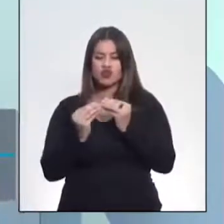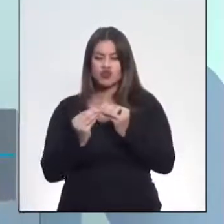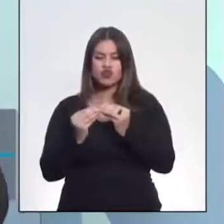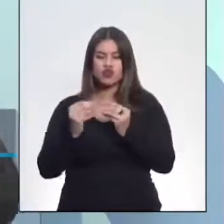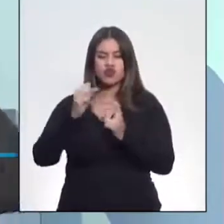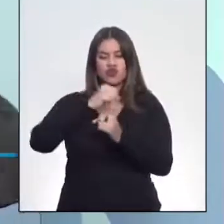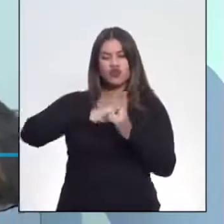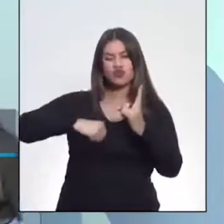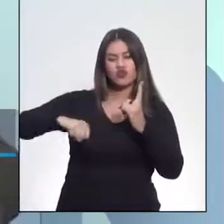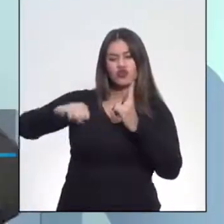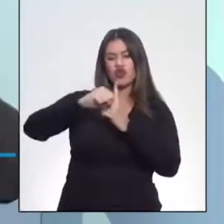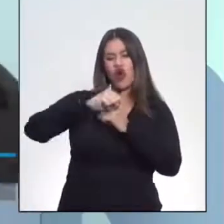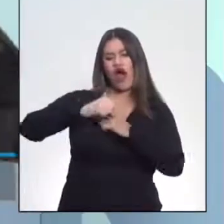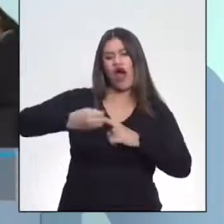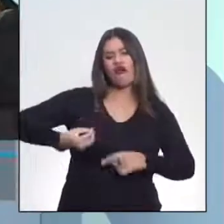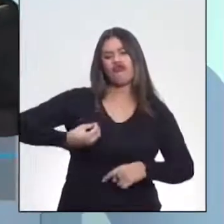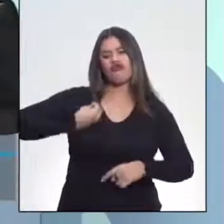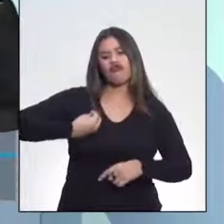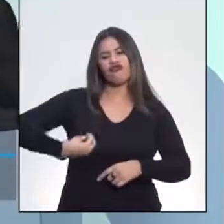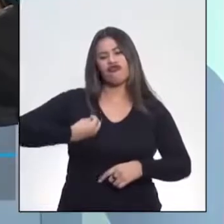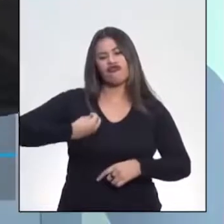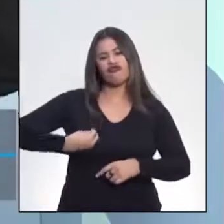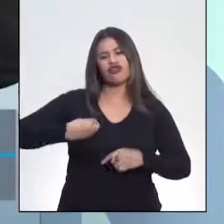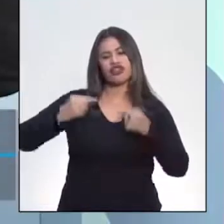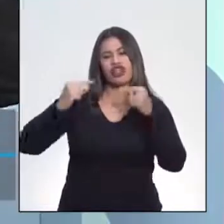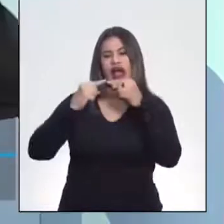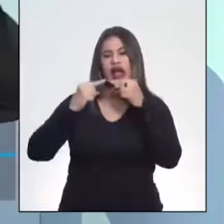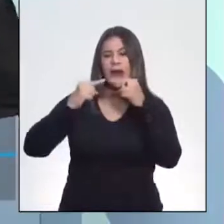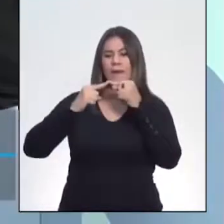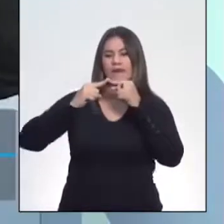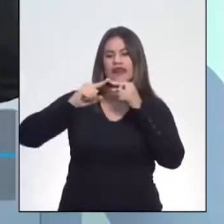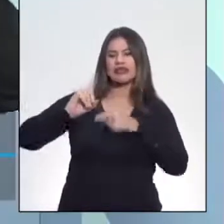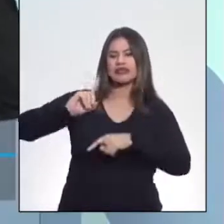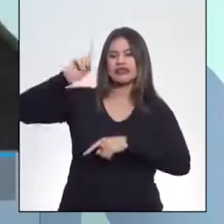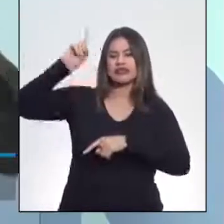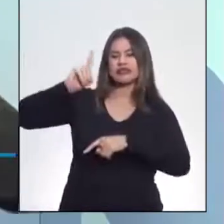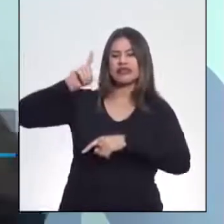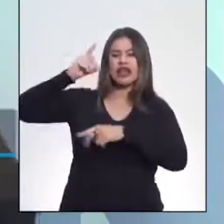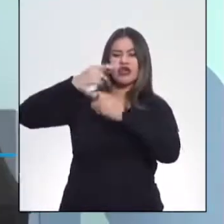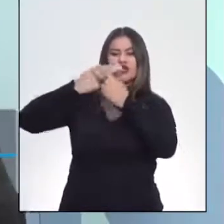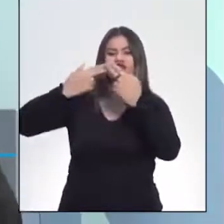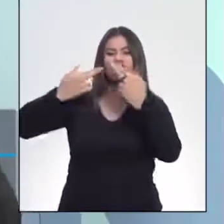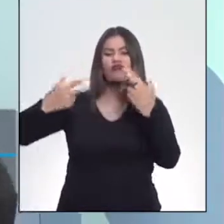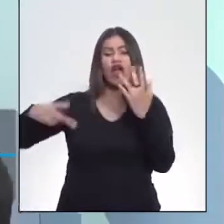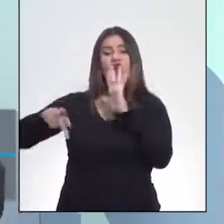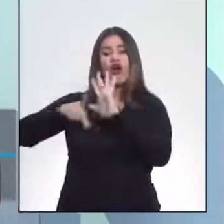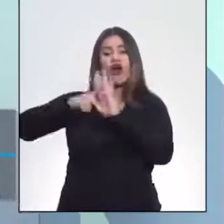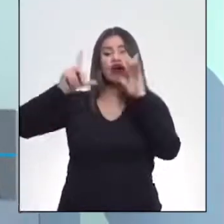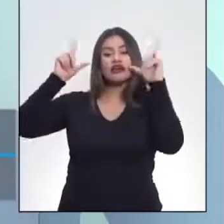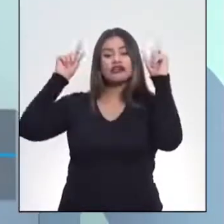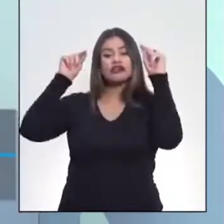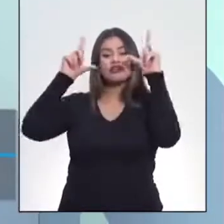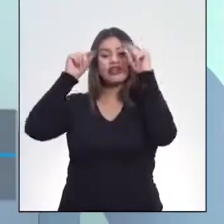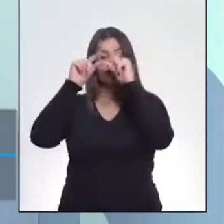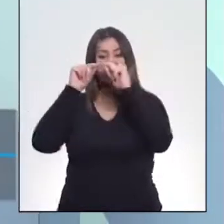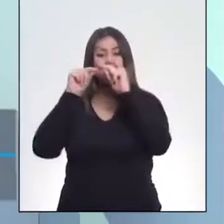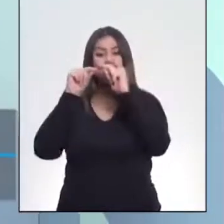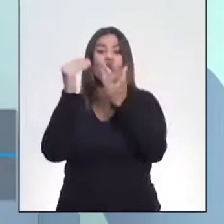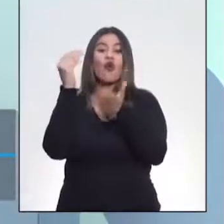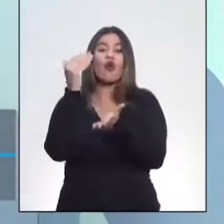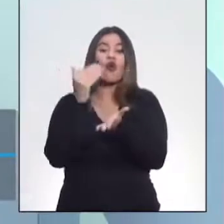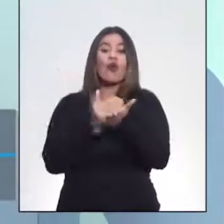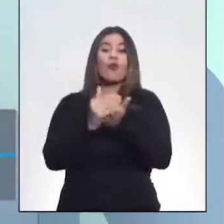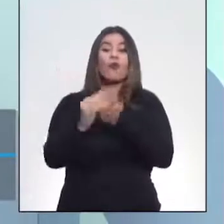sociedade a vida a partir da das divindades dos deuses gregos isso começa a dar lugar